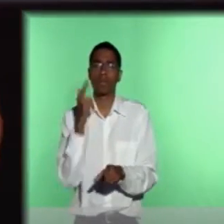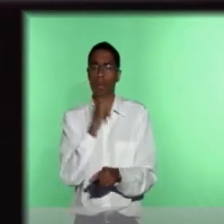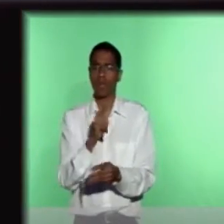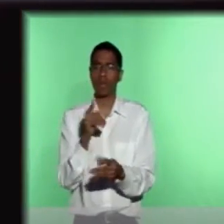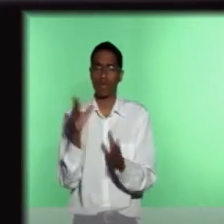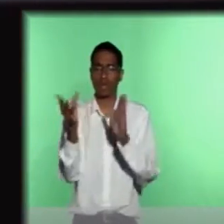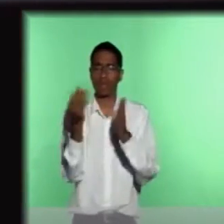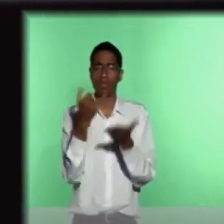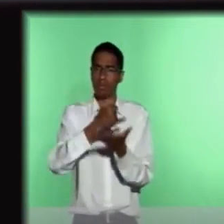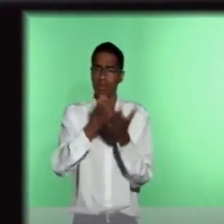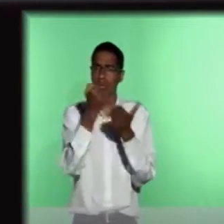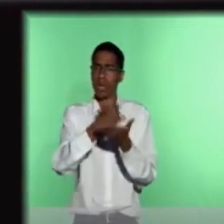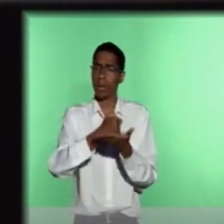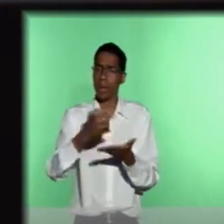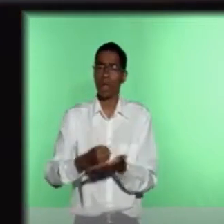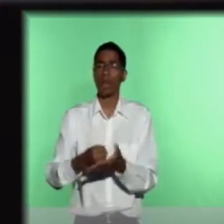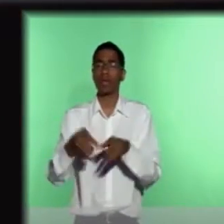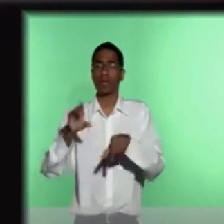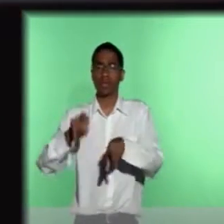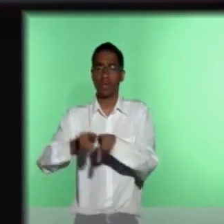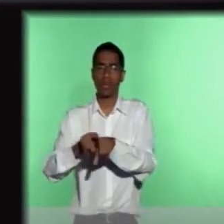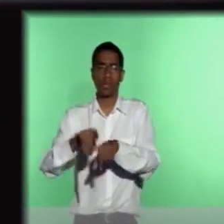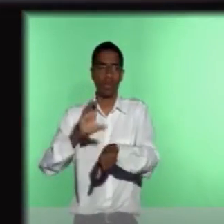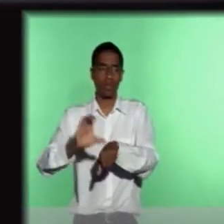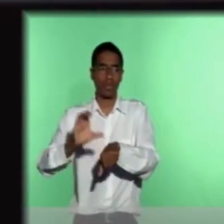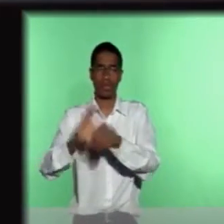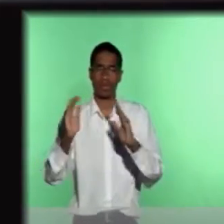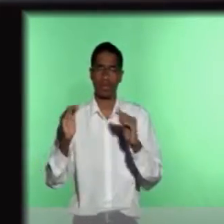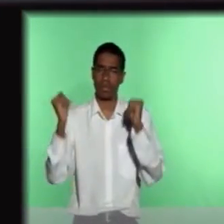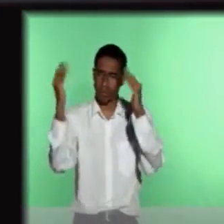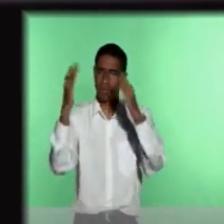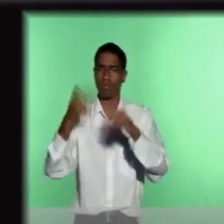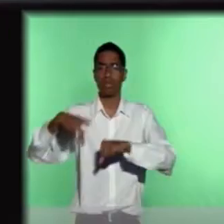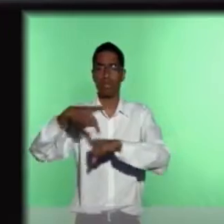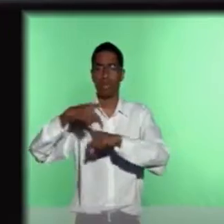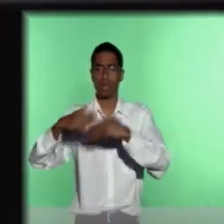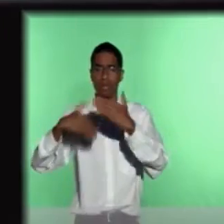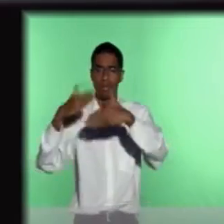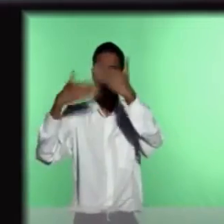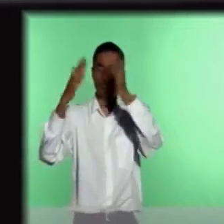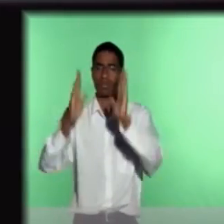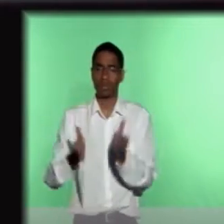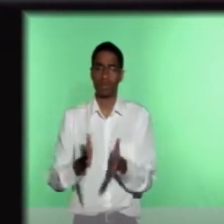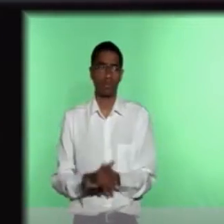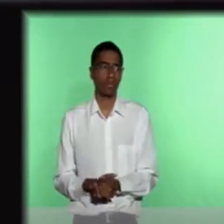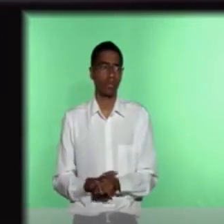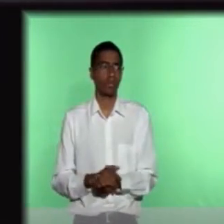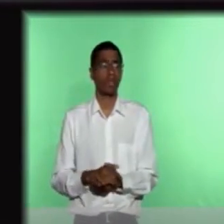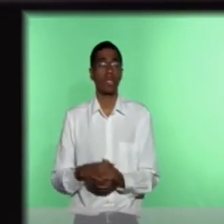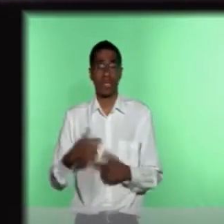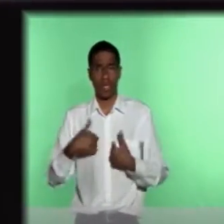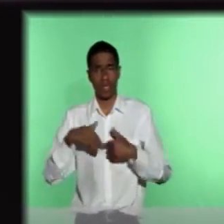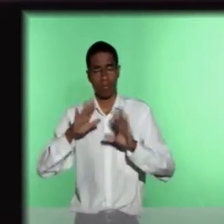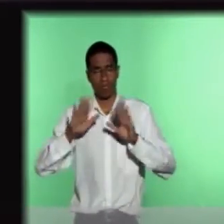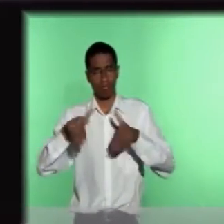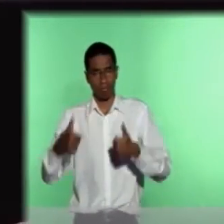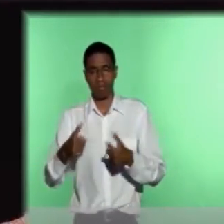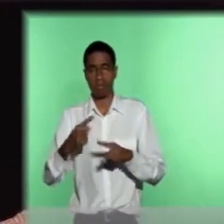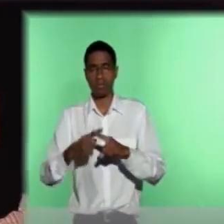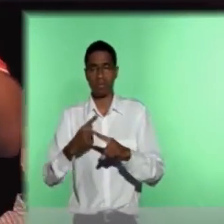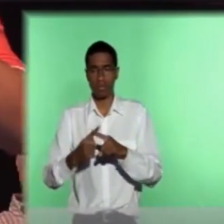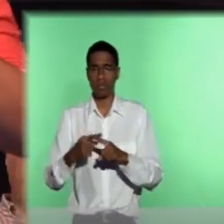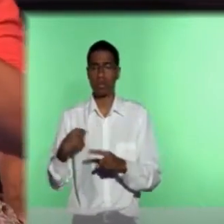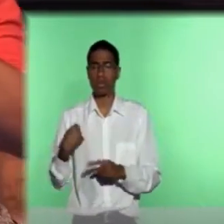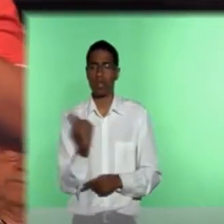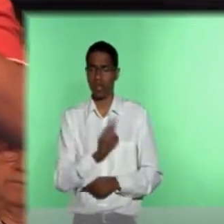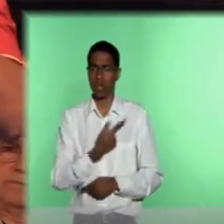em ensino superior, em outras atividades formativas, em países desenvolvidos. Eu sou crítico a essa perspectiva, porque a gente